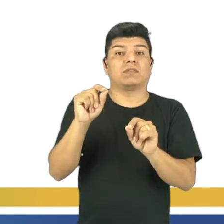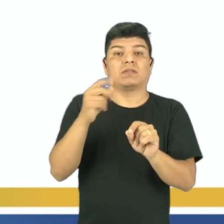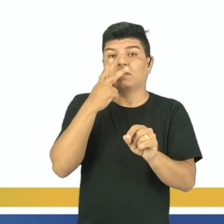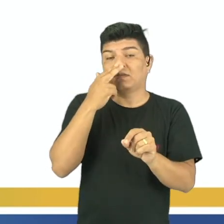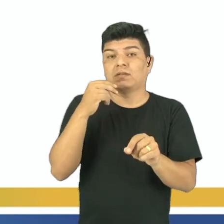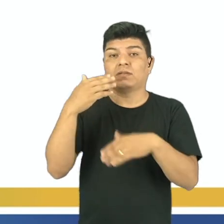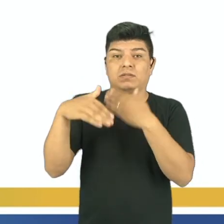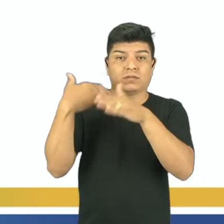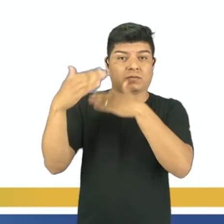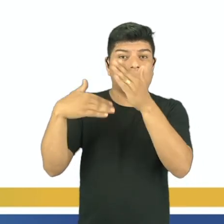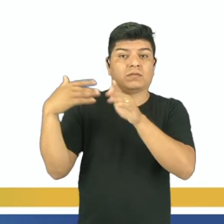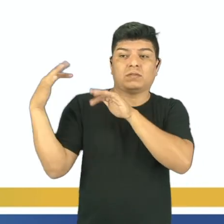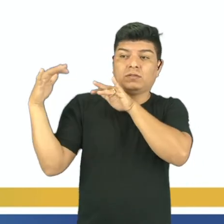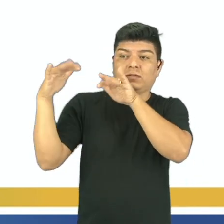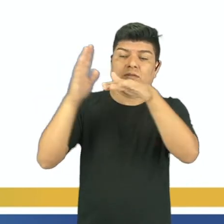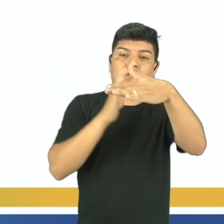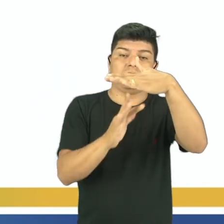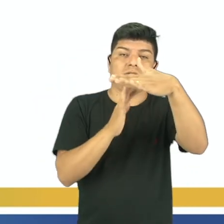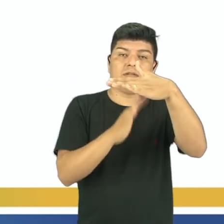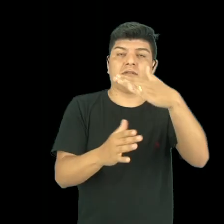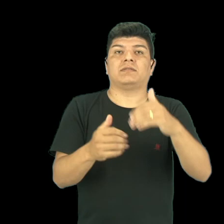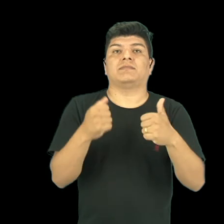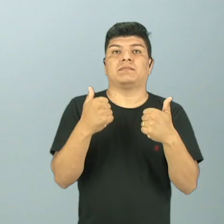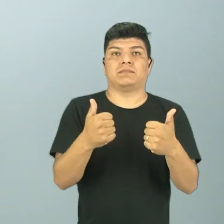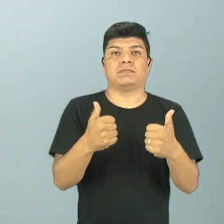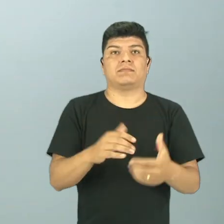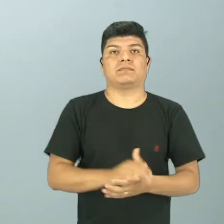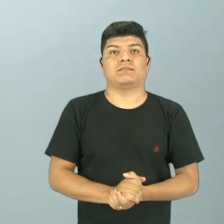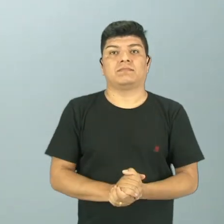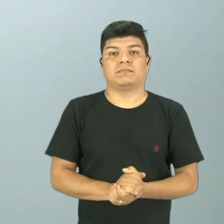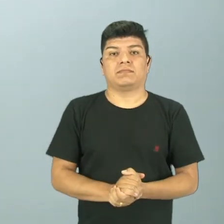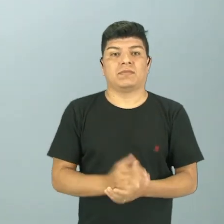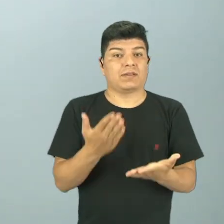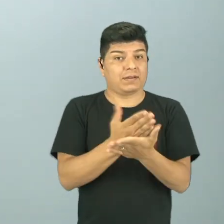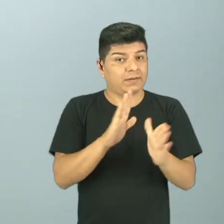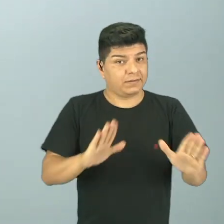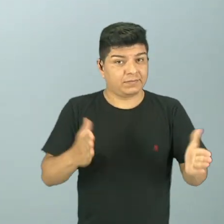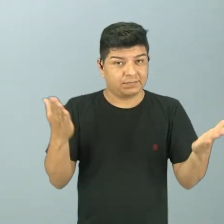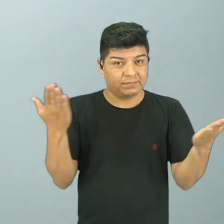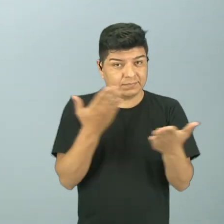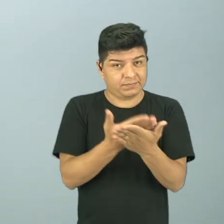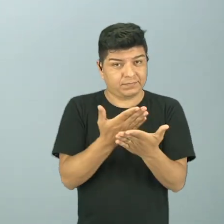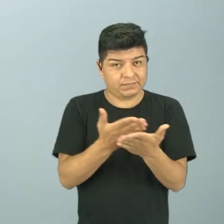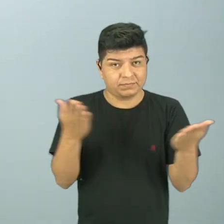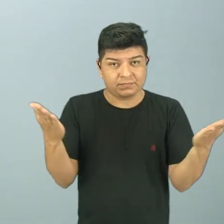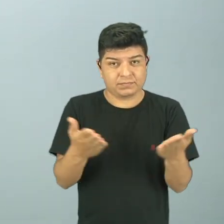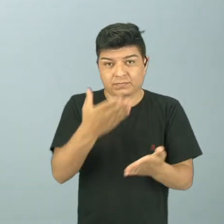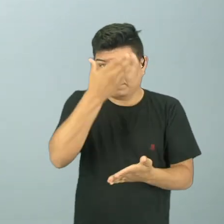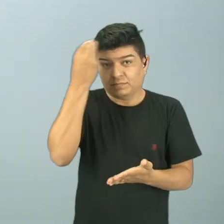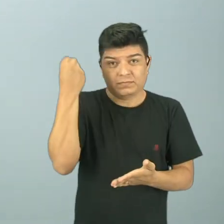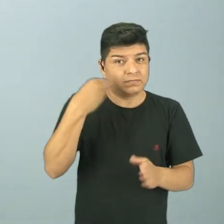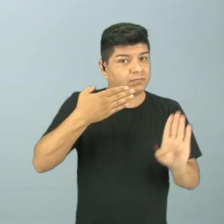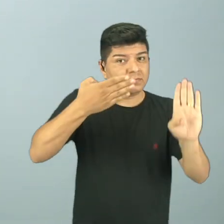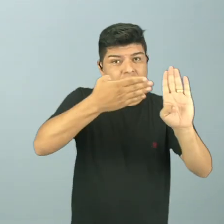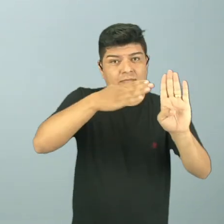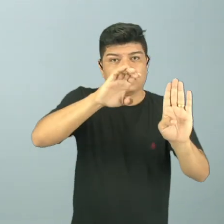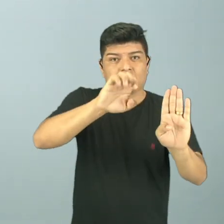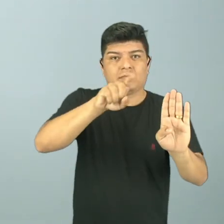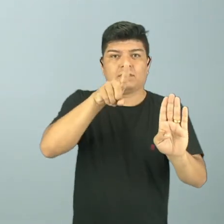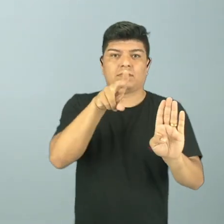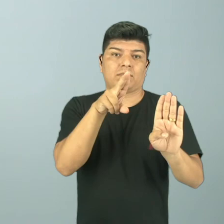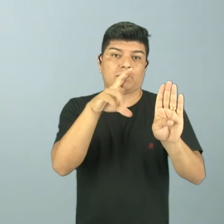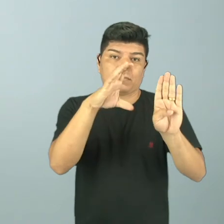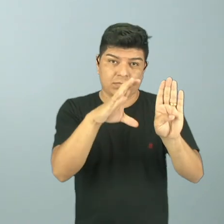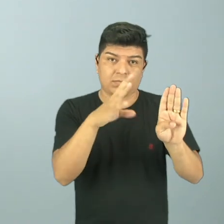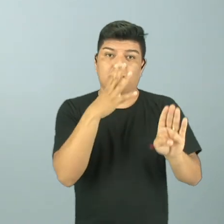nesse processo de imigração muito intensa para cá, tá? E aí a gente encerra a aula de hoje, tá bom? Não esqueçam de acessar a plataforma Eduque